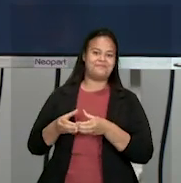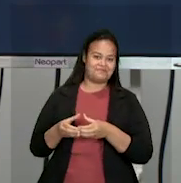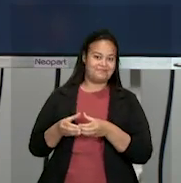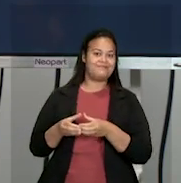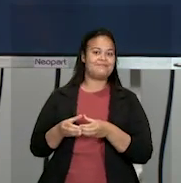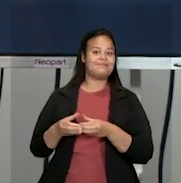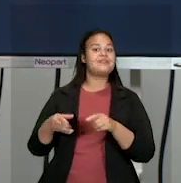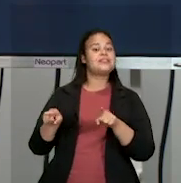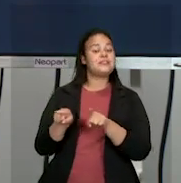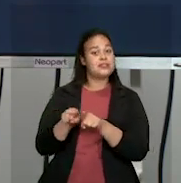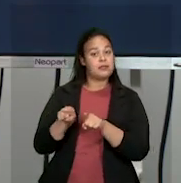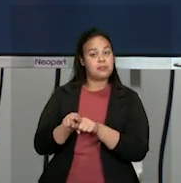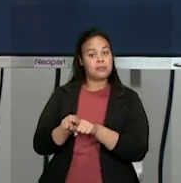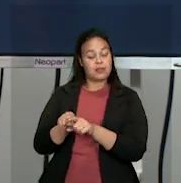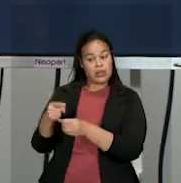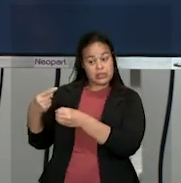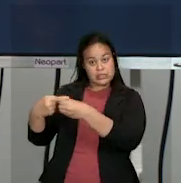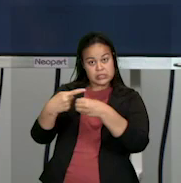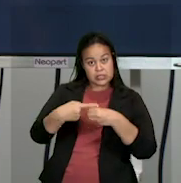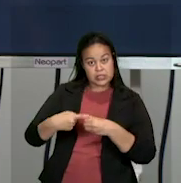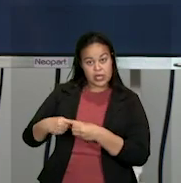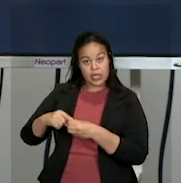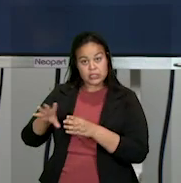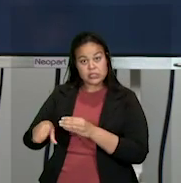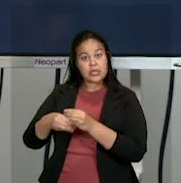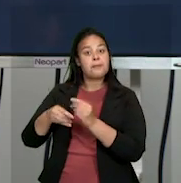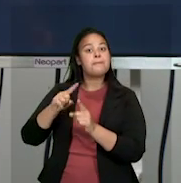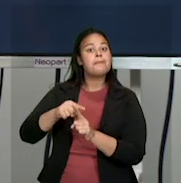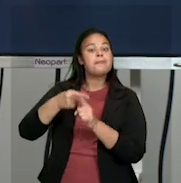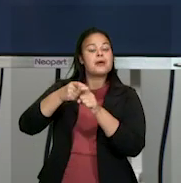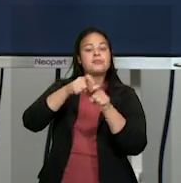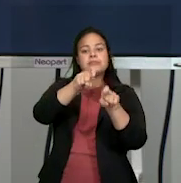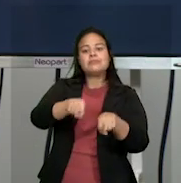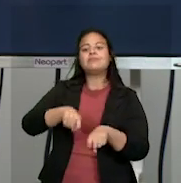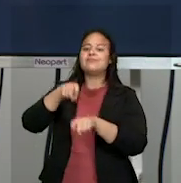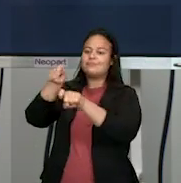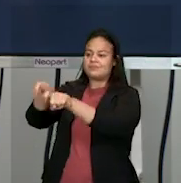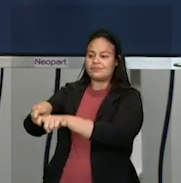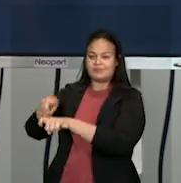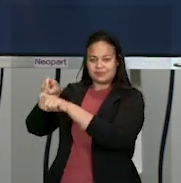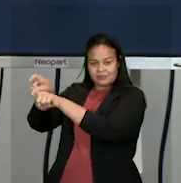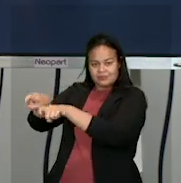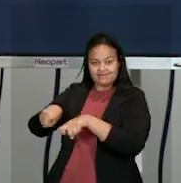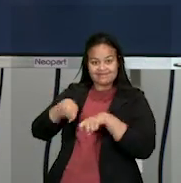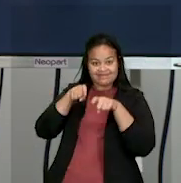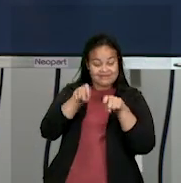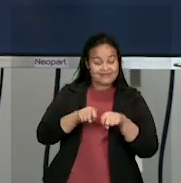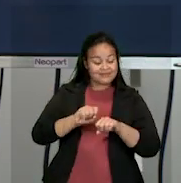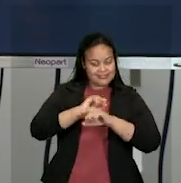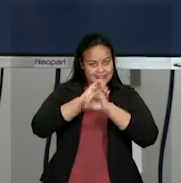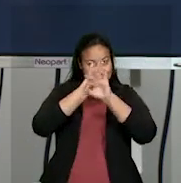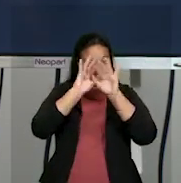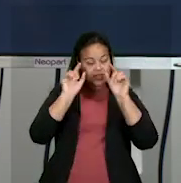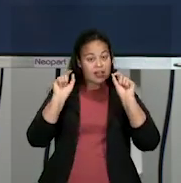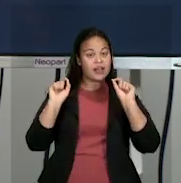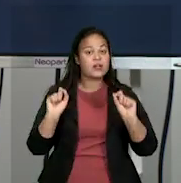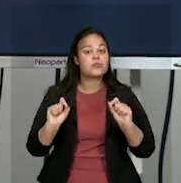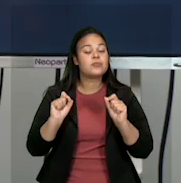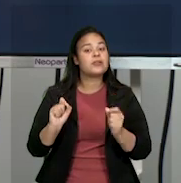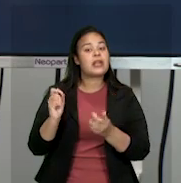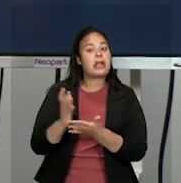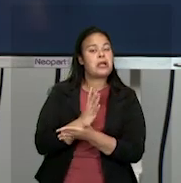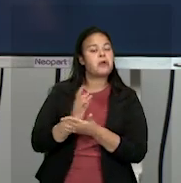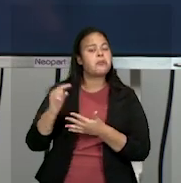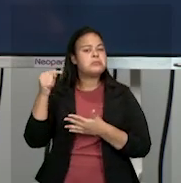a que está no meio urbano, quanto a que está no meio rural. Claro que algumas